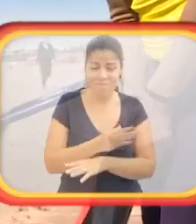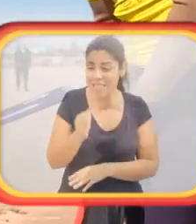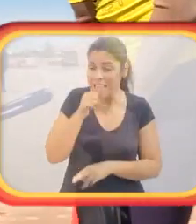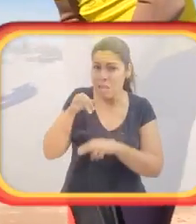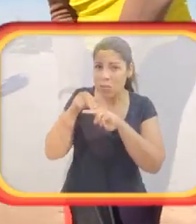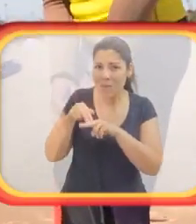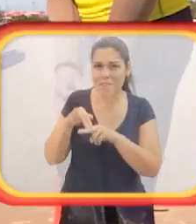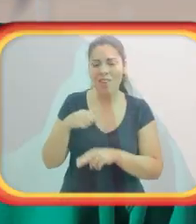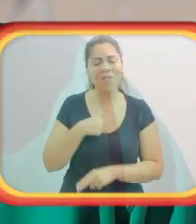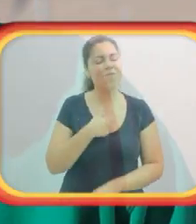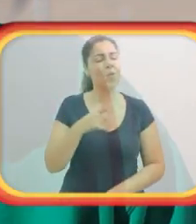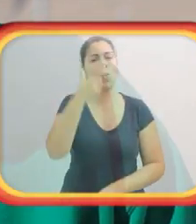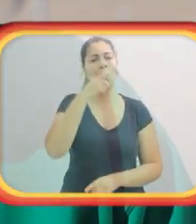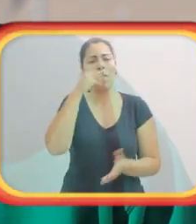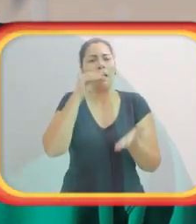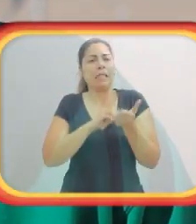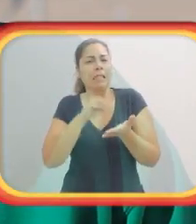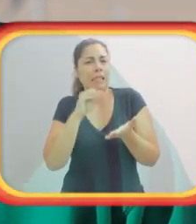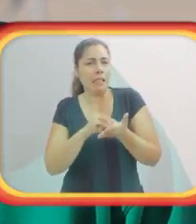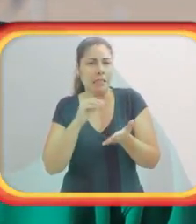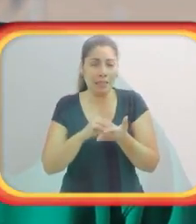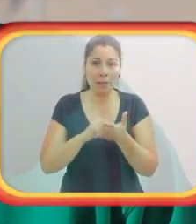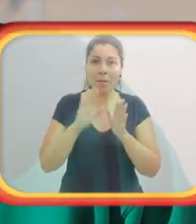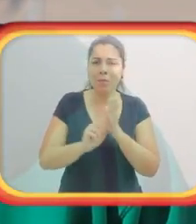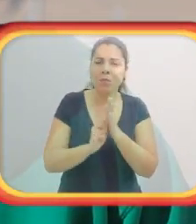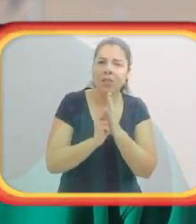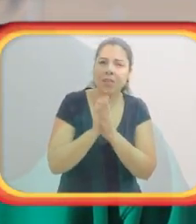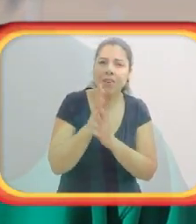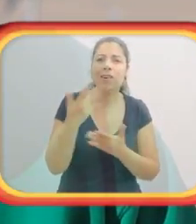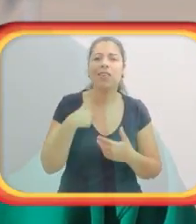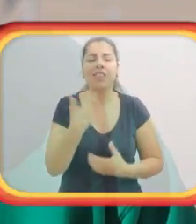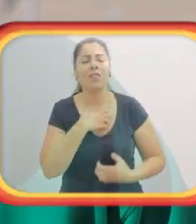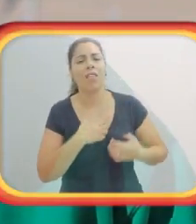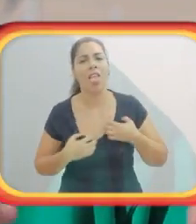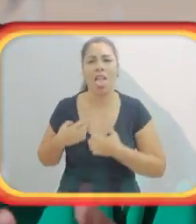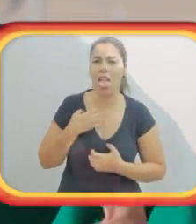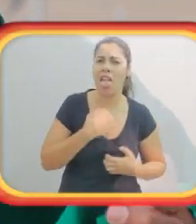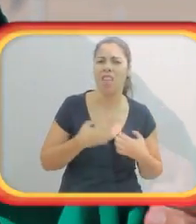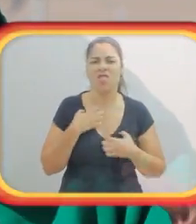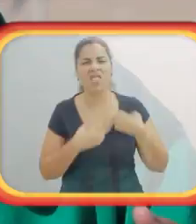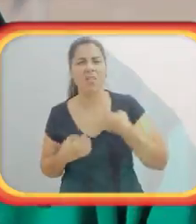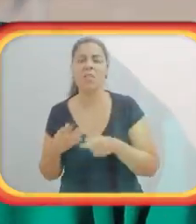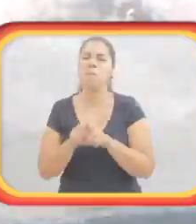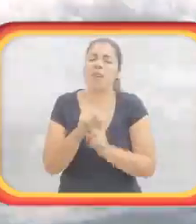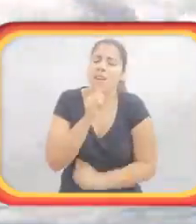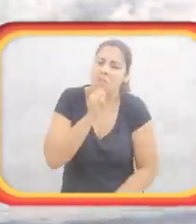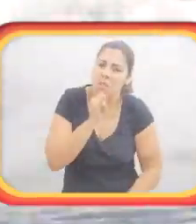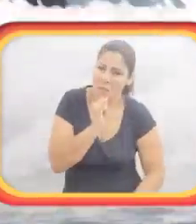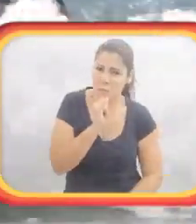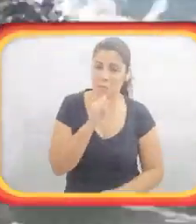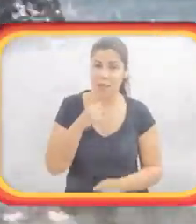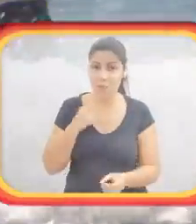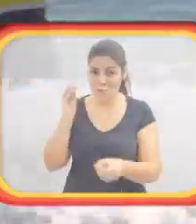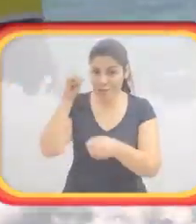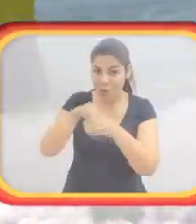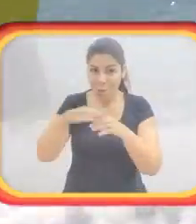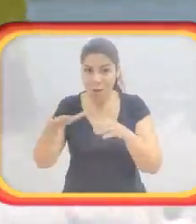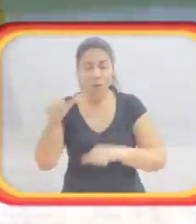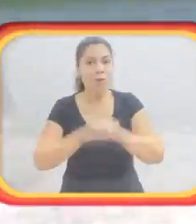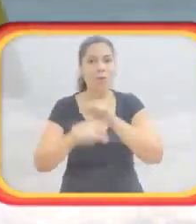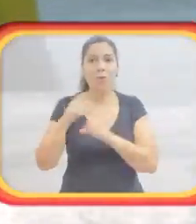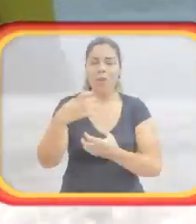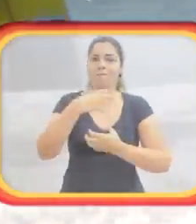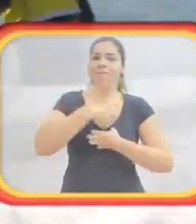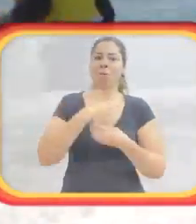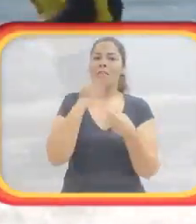nova. Eu completei a minha vida. Eu sem o surf era uma pessoa muito incompleta. Muitas vezes, quando nós ficamos mais chateados, mais